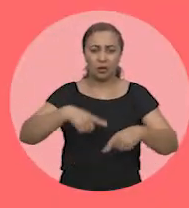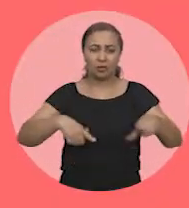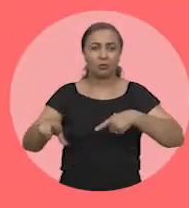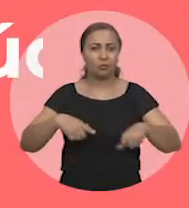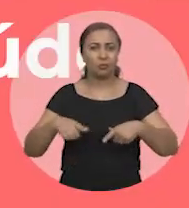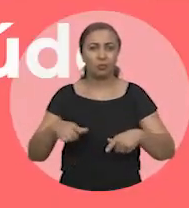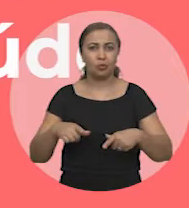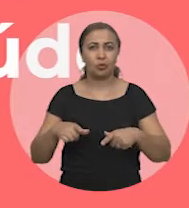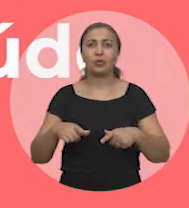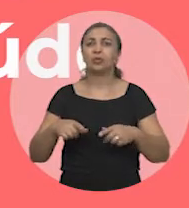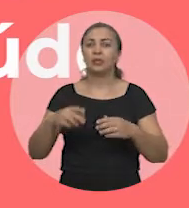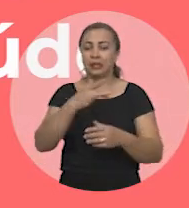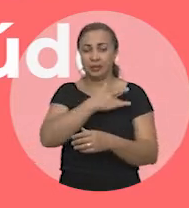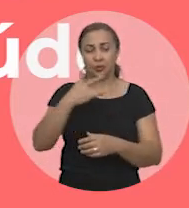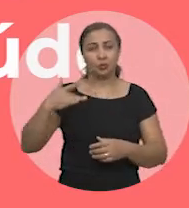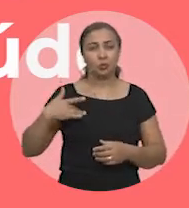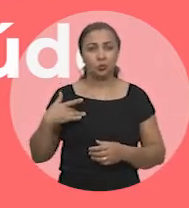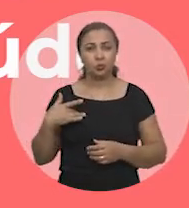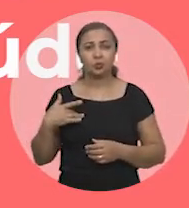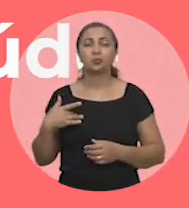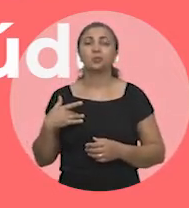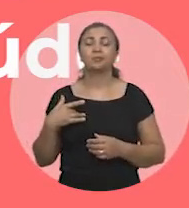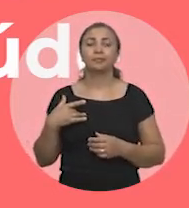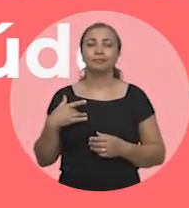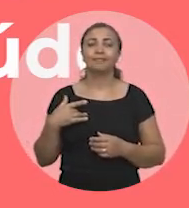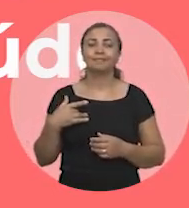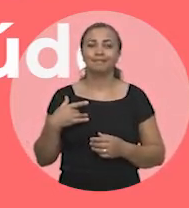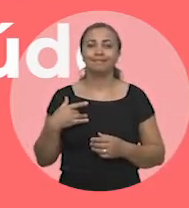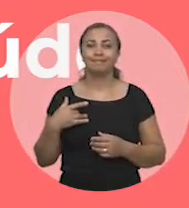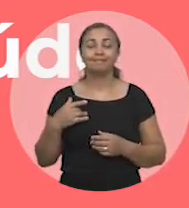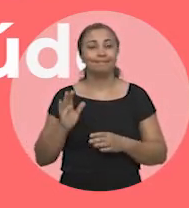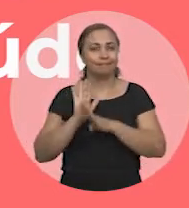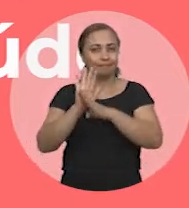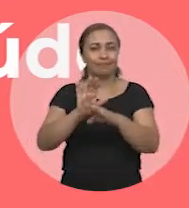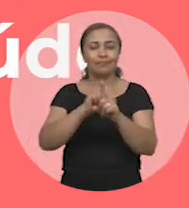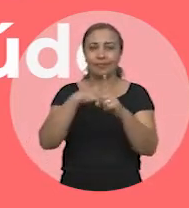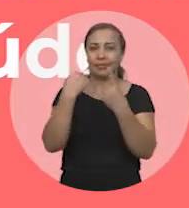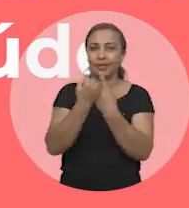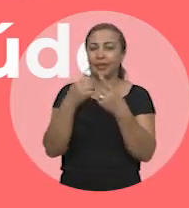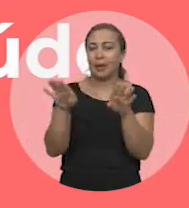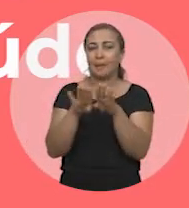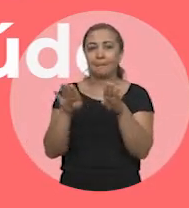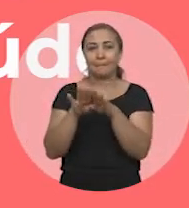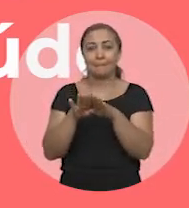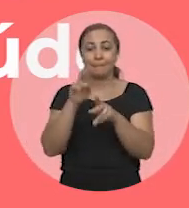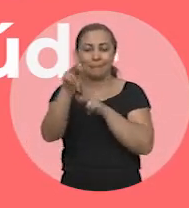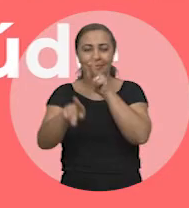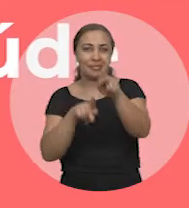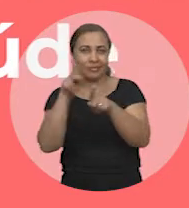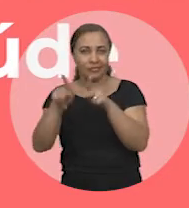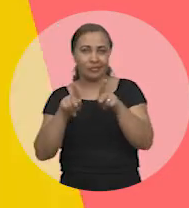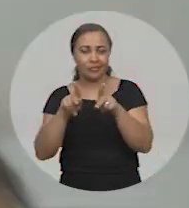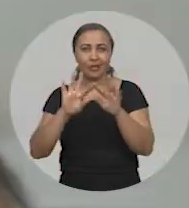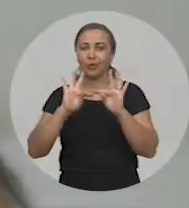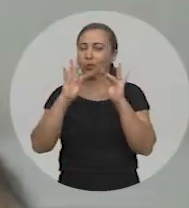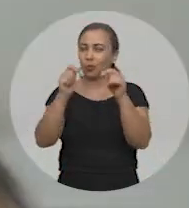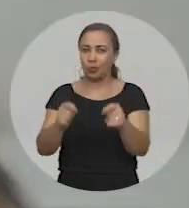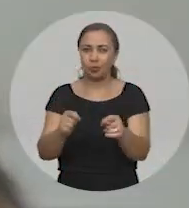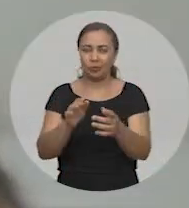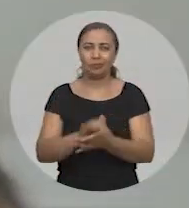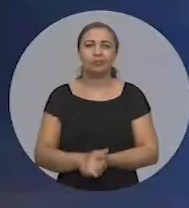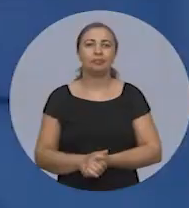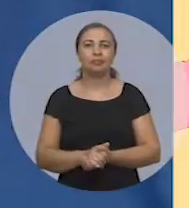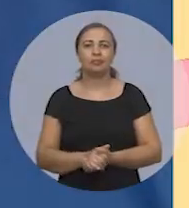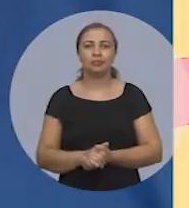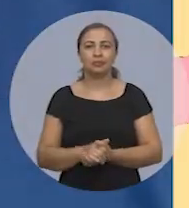trabalhadores da área da atenção básica da saúde e assistência social e também a população